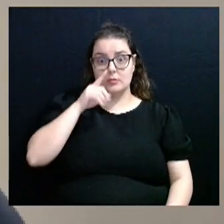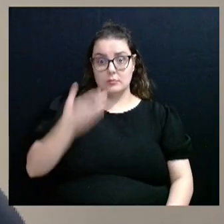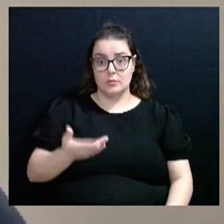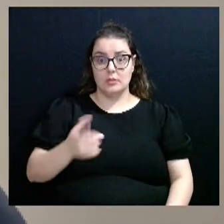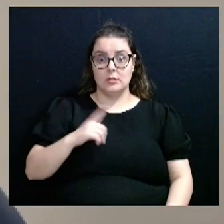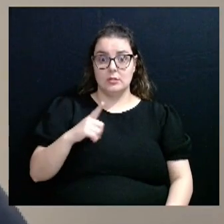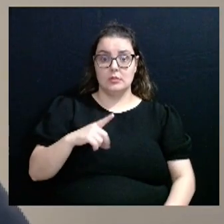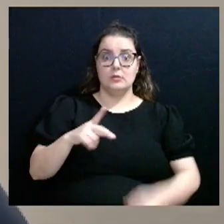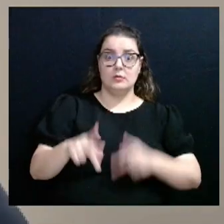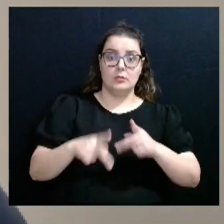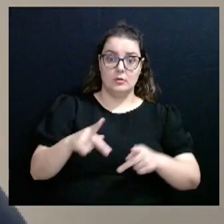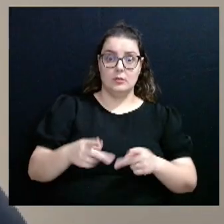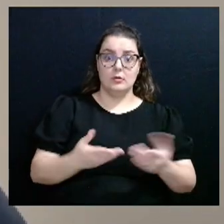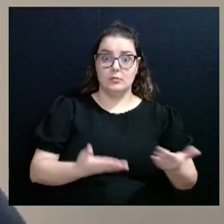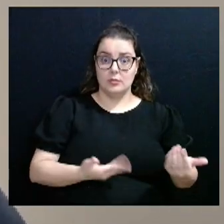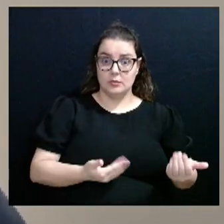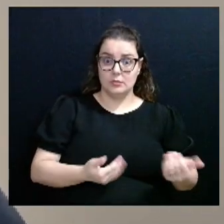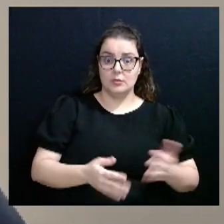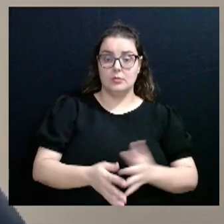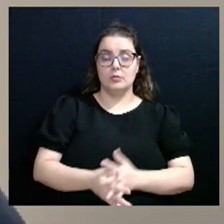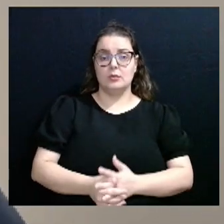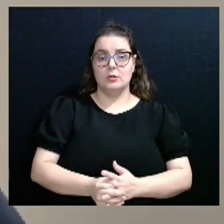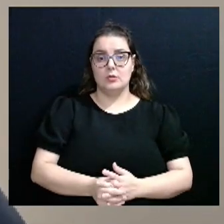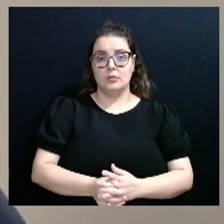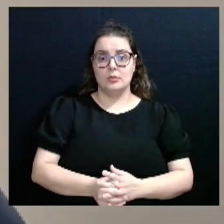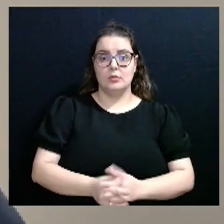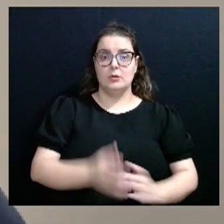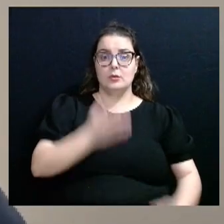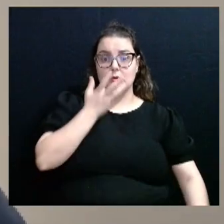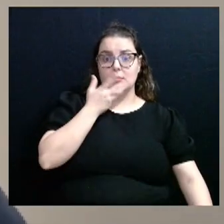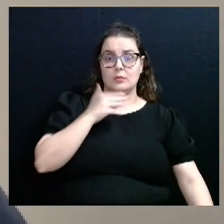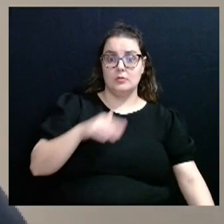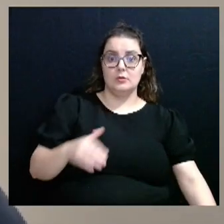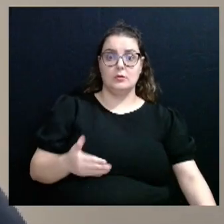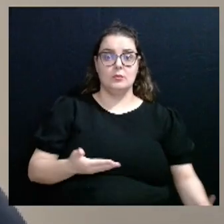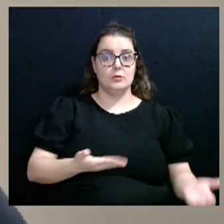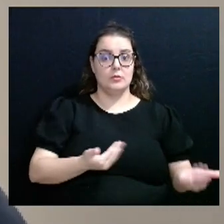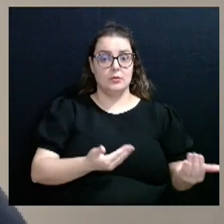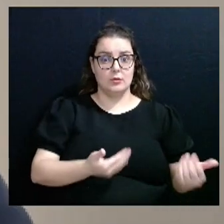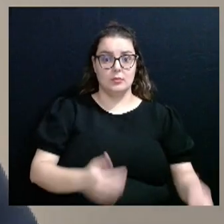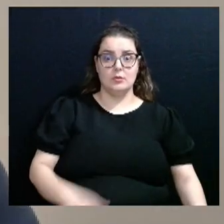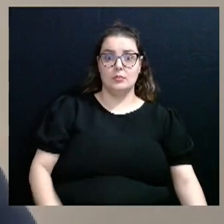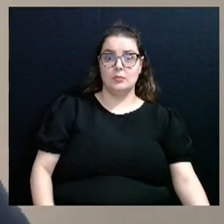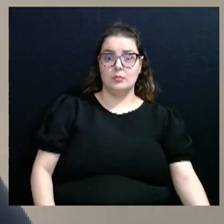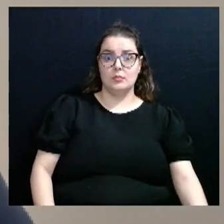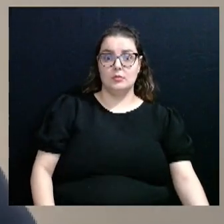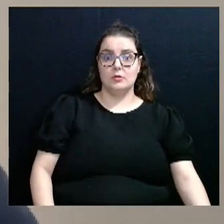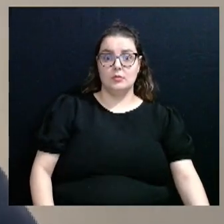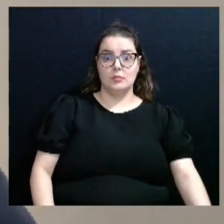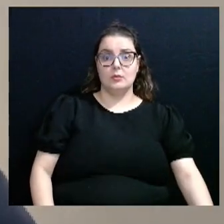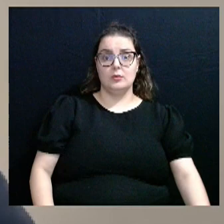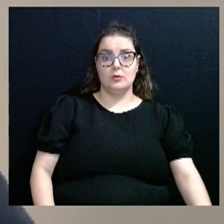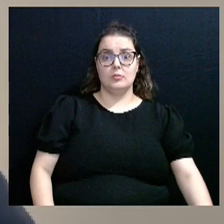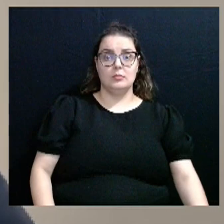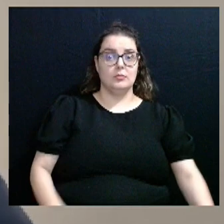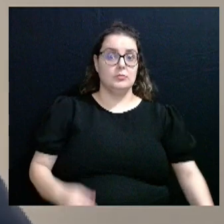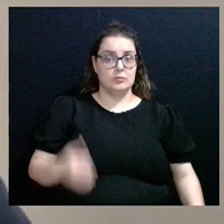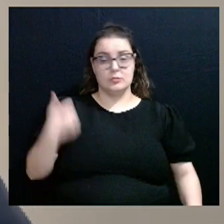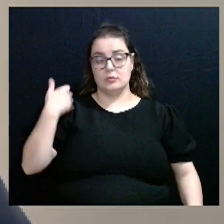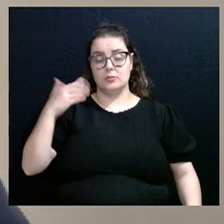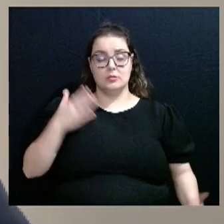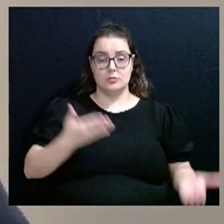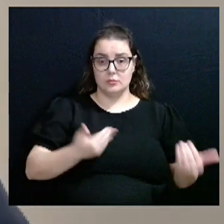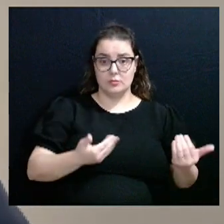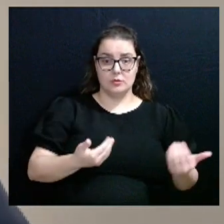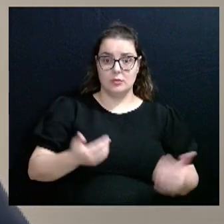muito jovem, né, as crianças, os jovens, os adolescentes, os adultos jovens que acabam não tendo essa